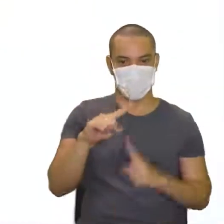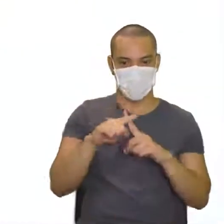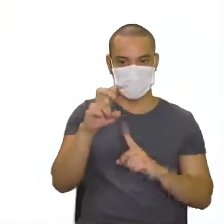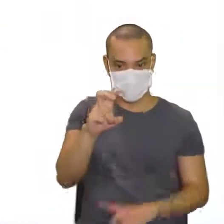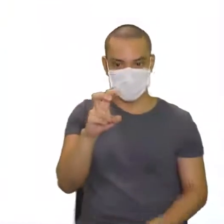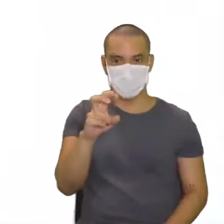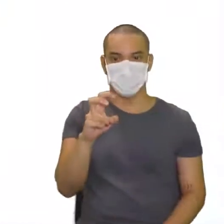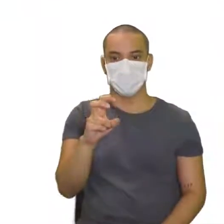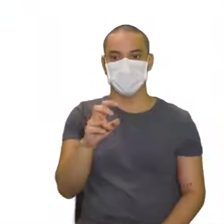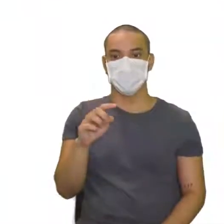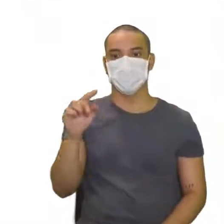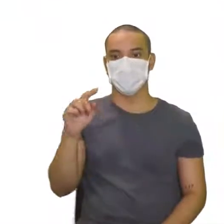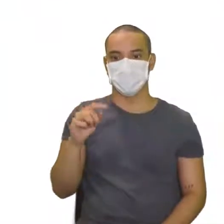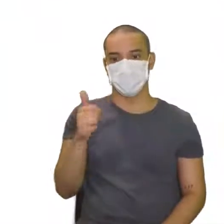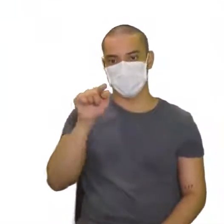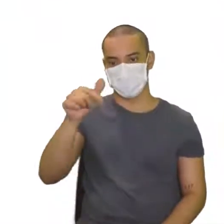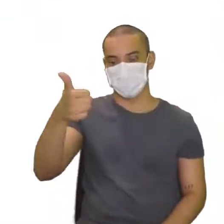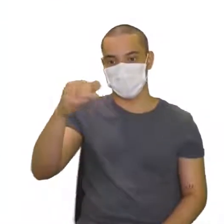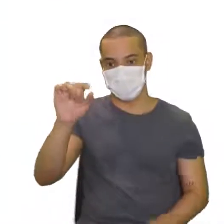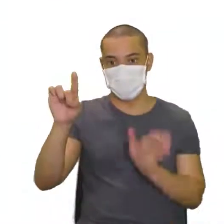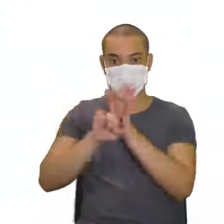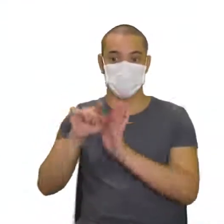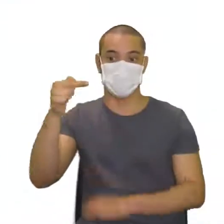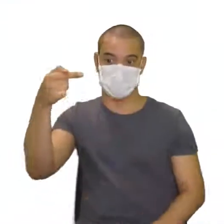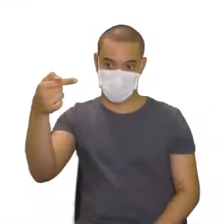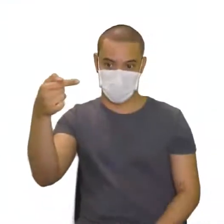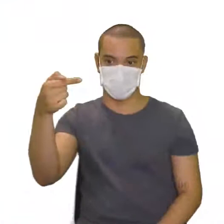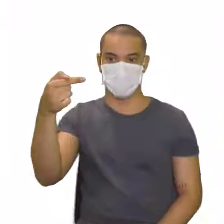vezes 10 a menos 7 aqui. E embaixo eu tenho, olha só,